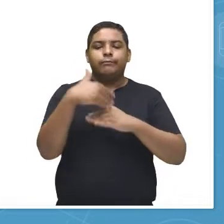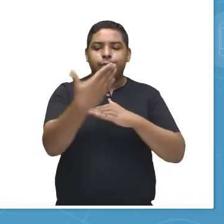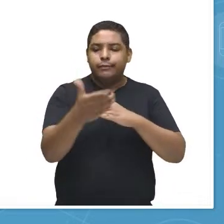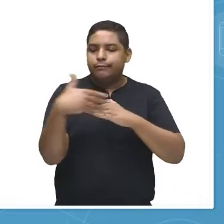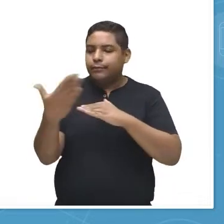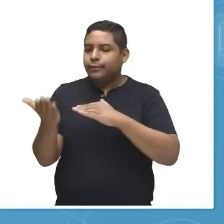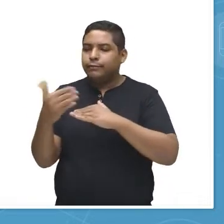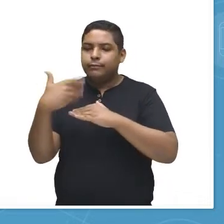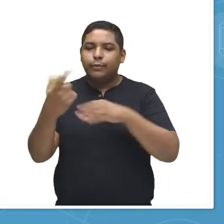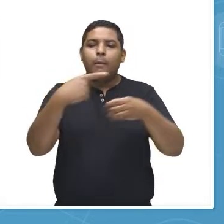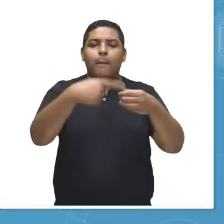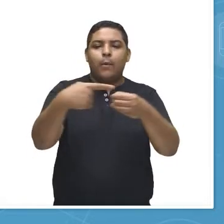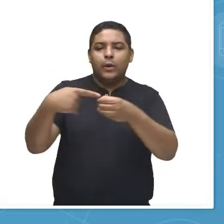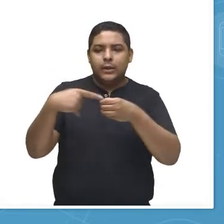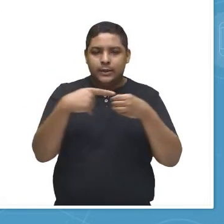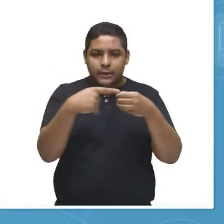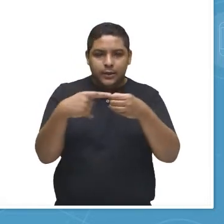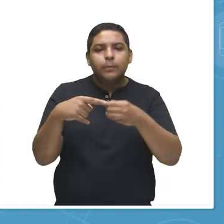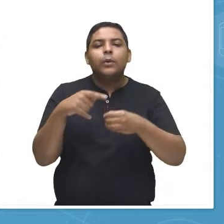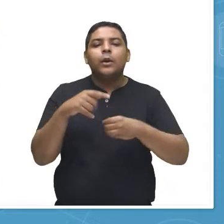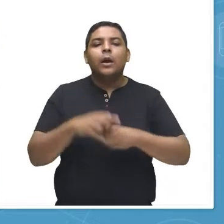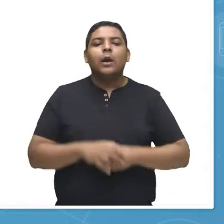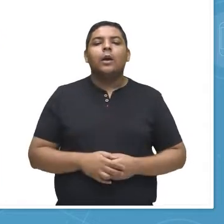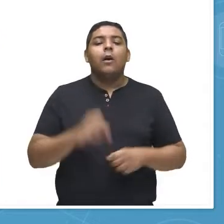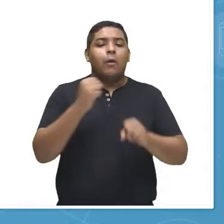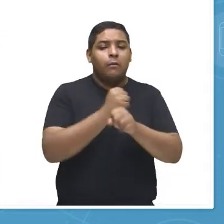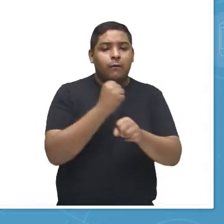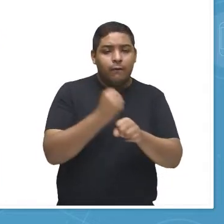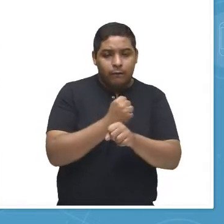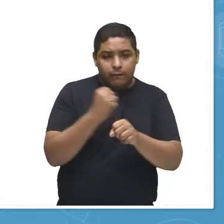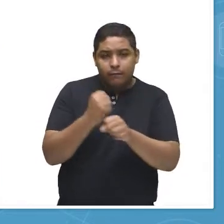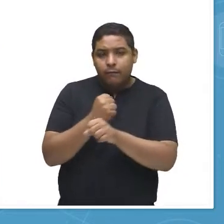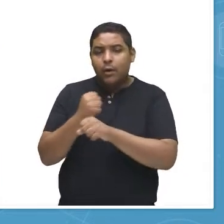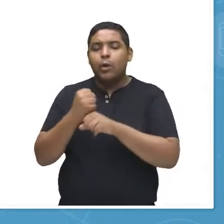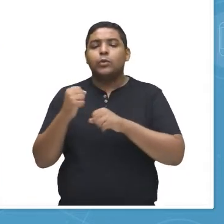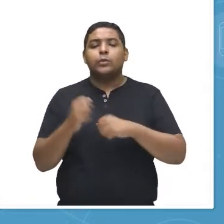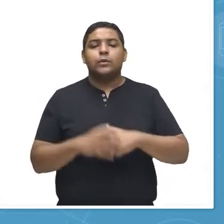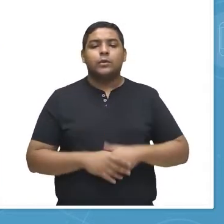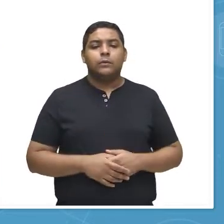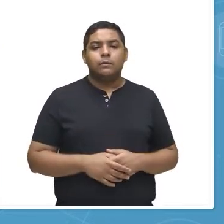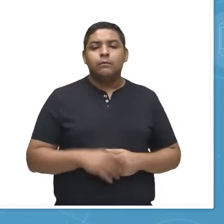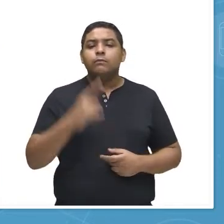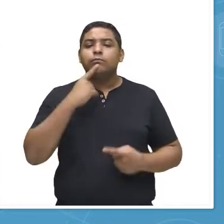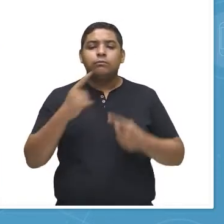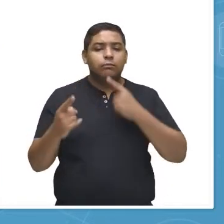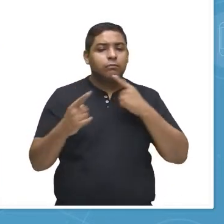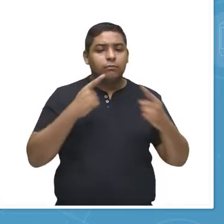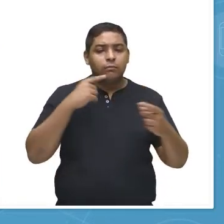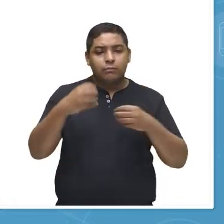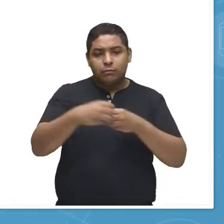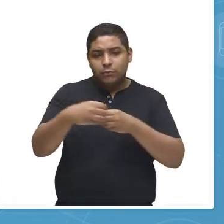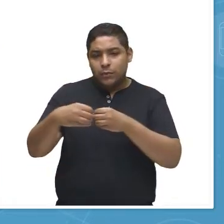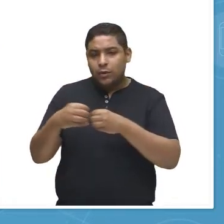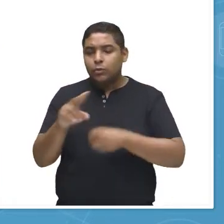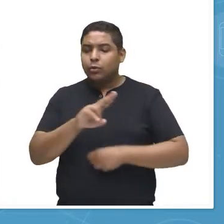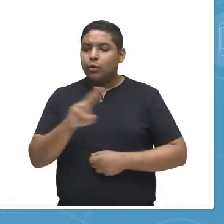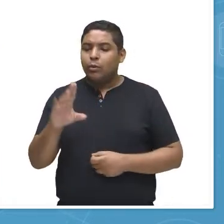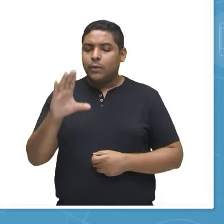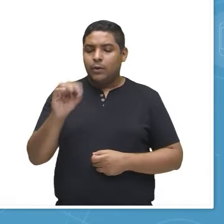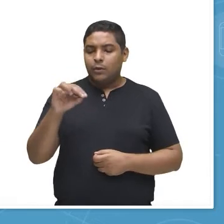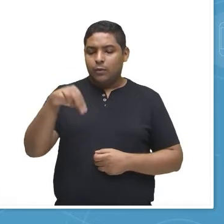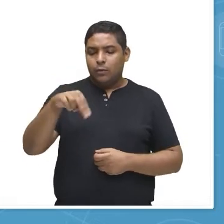que surgem com conjunção física entre os municípios próximos. Esse fenômeno é conhecido como